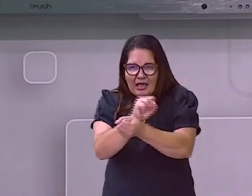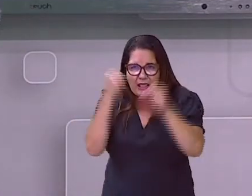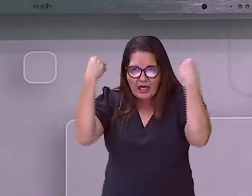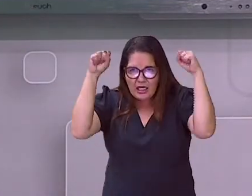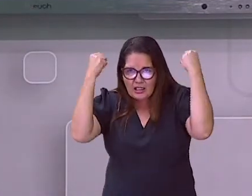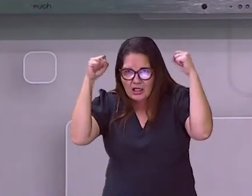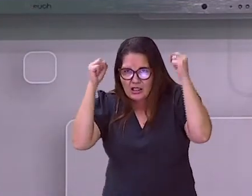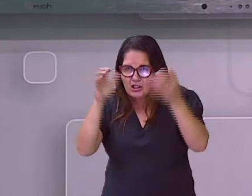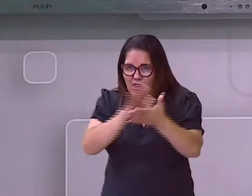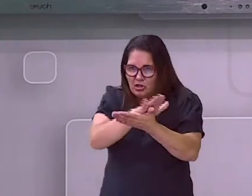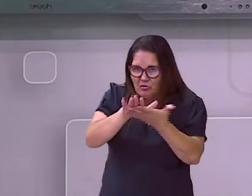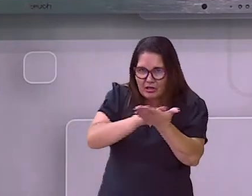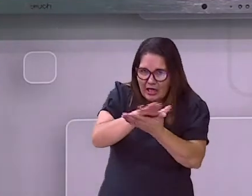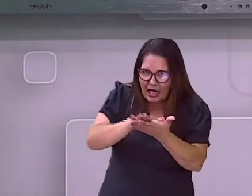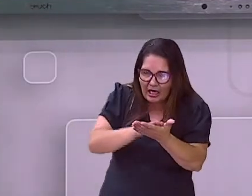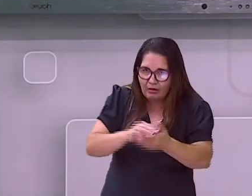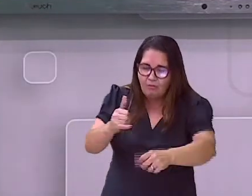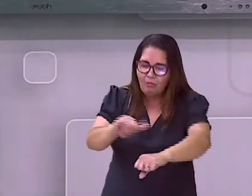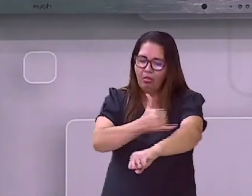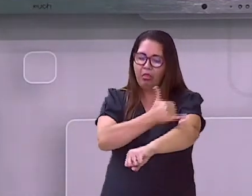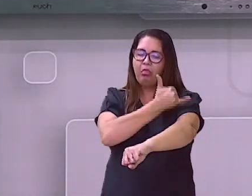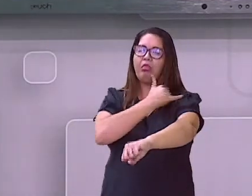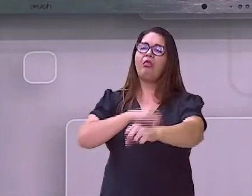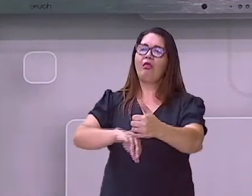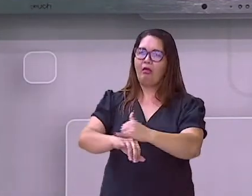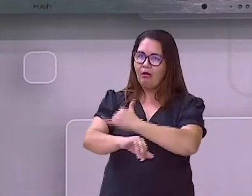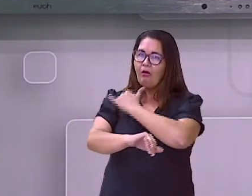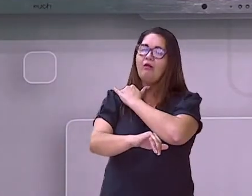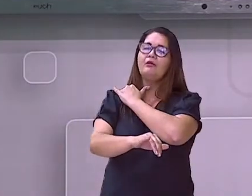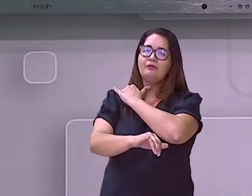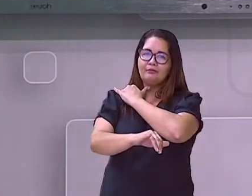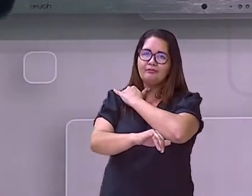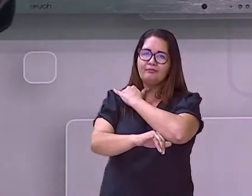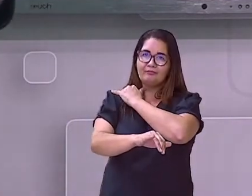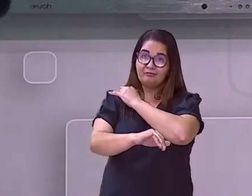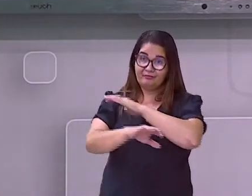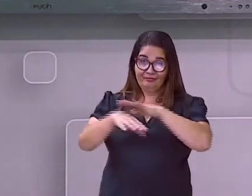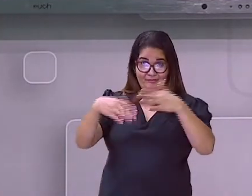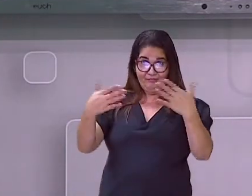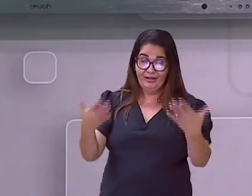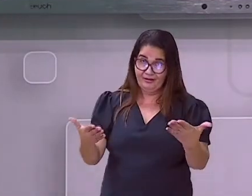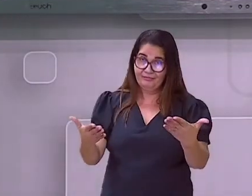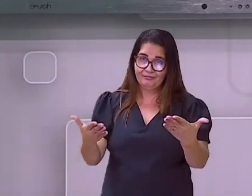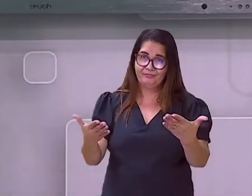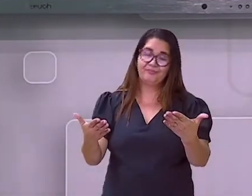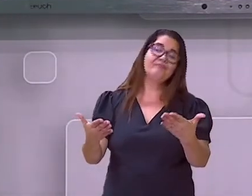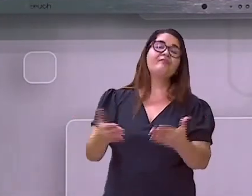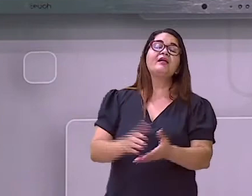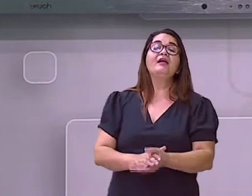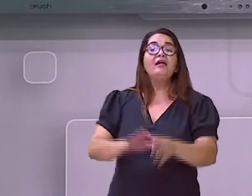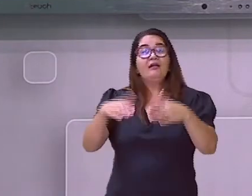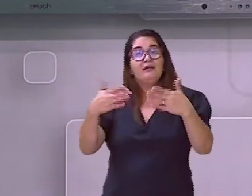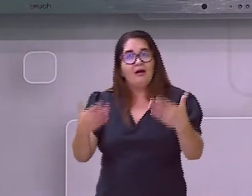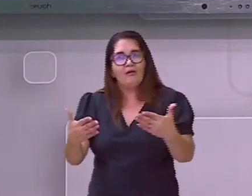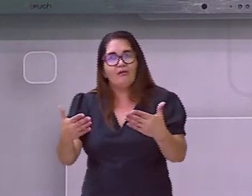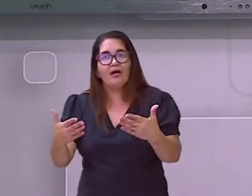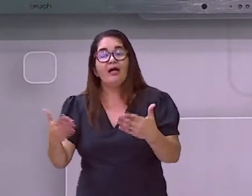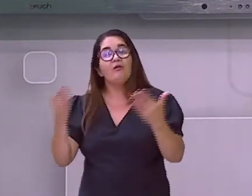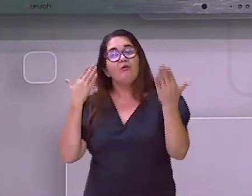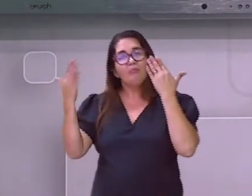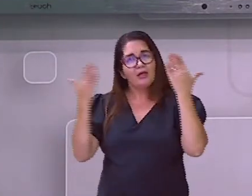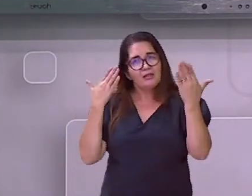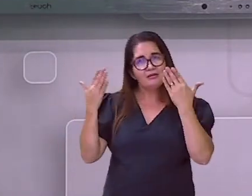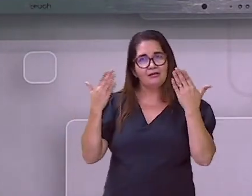mais rápido, a carne vai estar muito mais macia, então você vai agregar